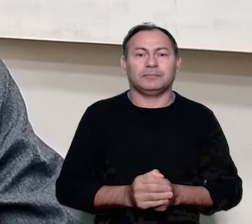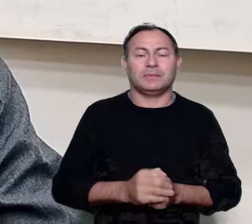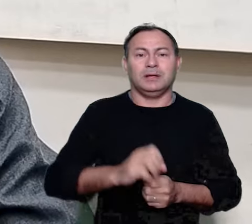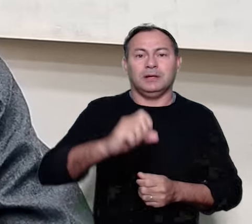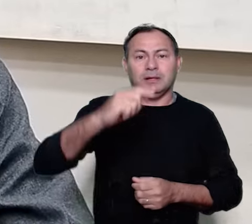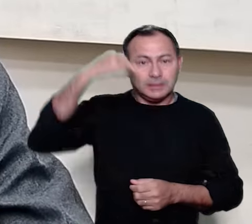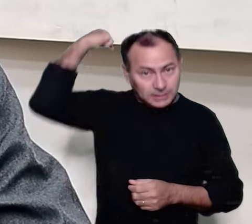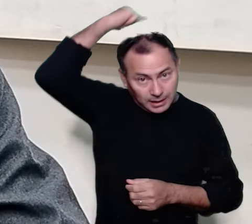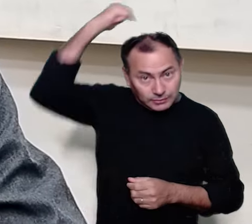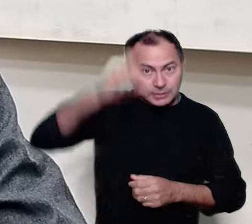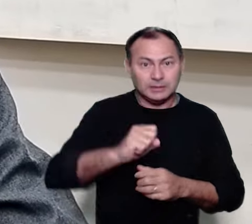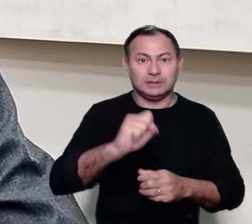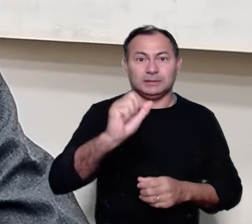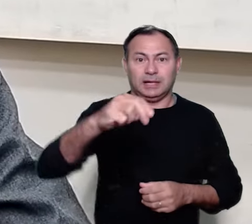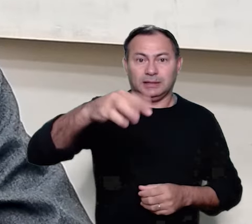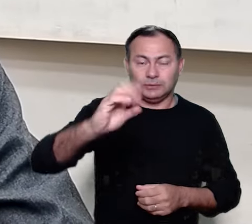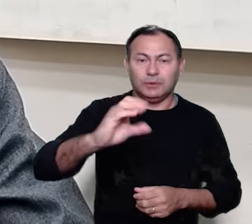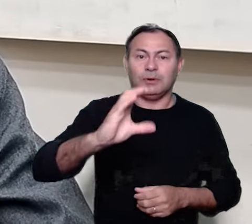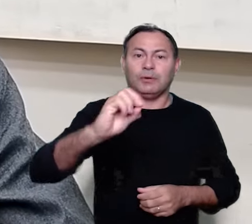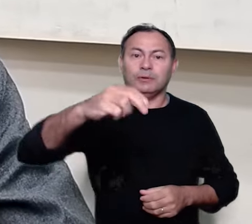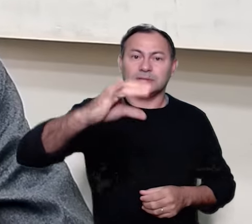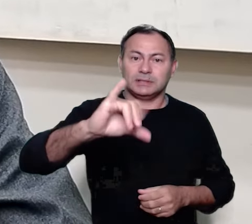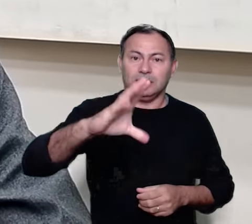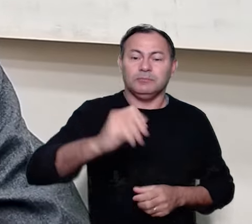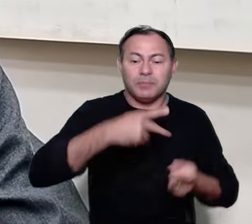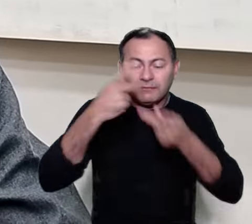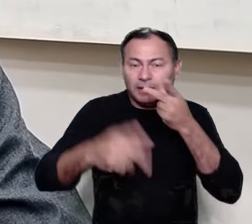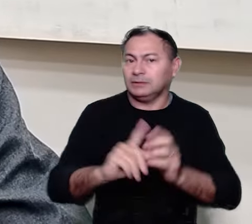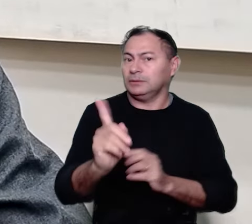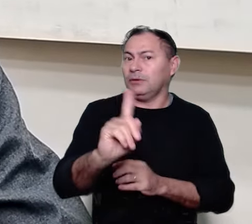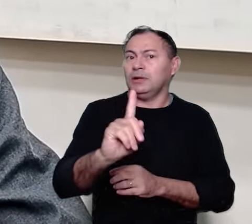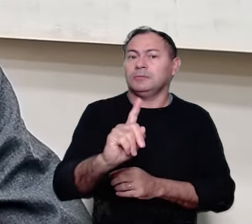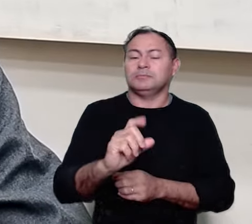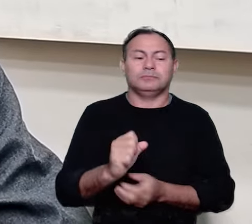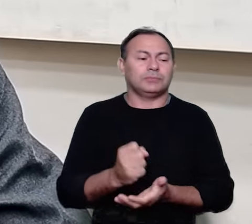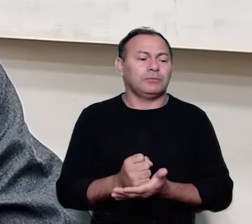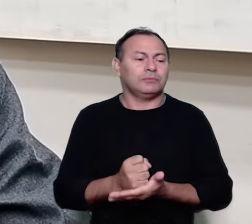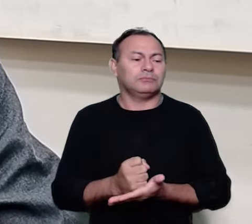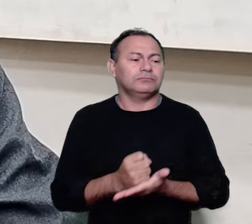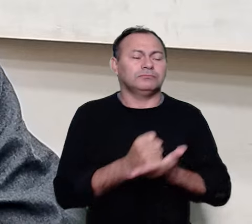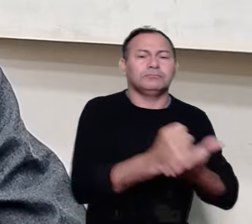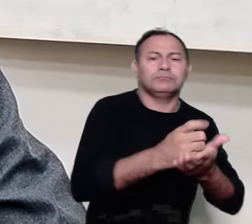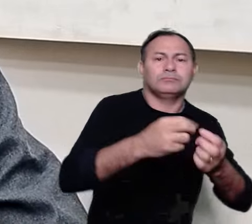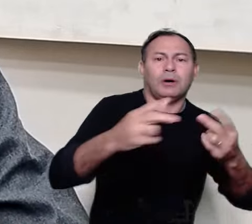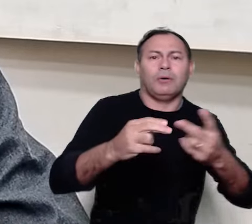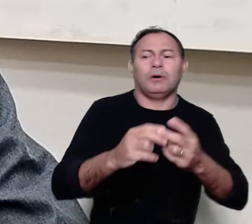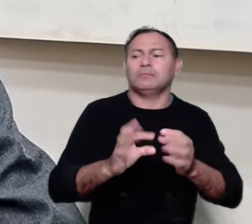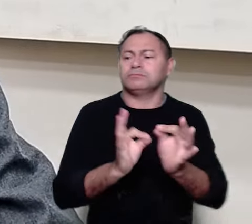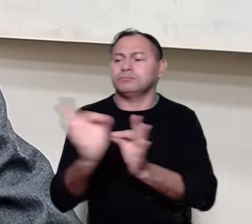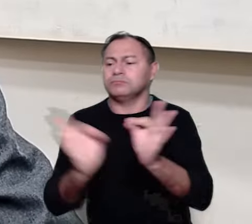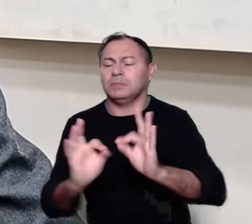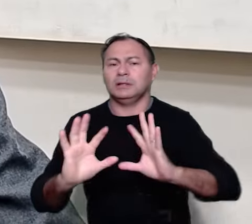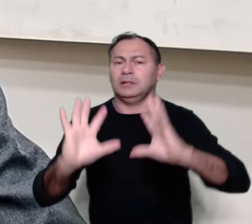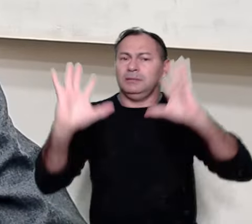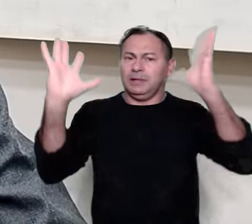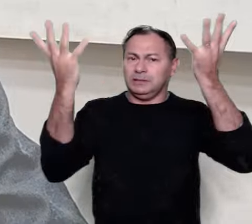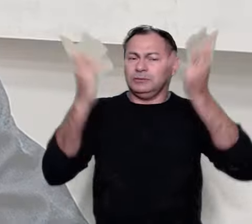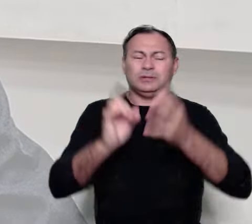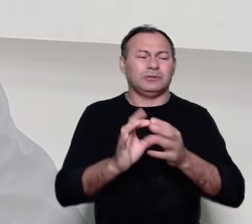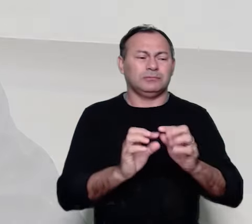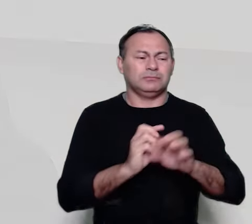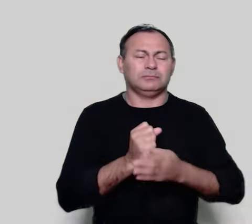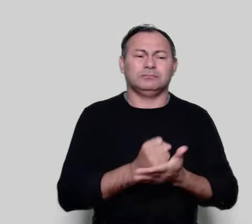Sacrosanctum Contilium enfatiza que a música não é um acessório ou um enfeite na celebração,